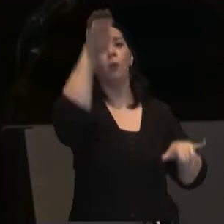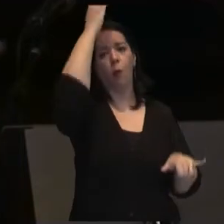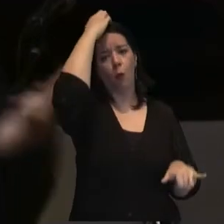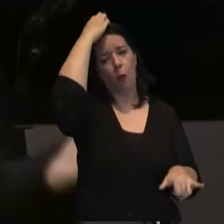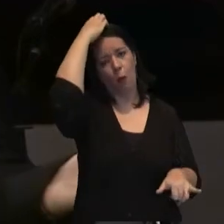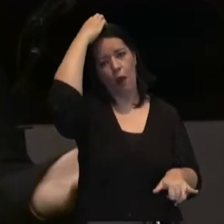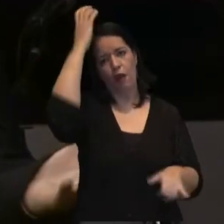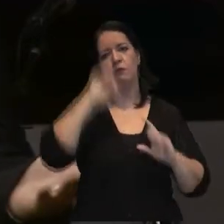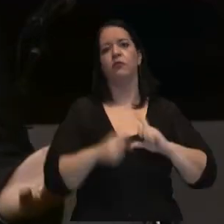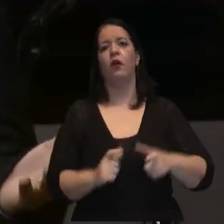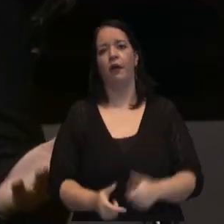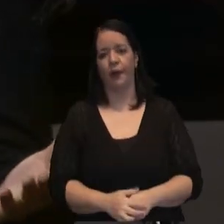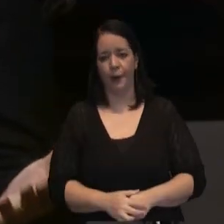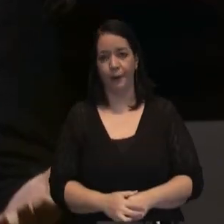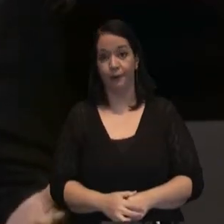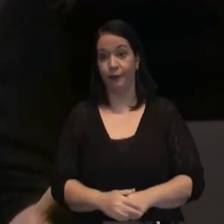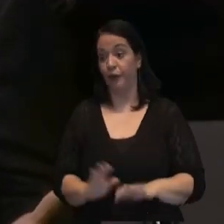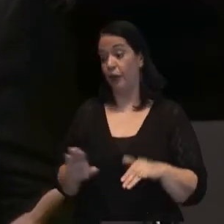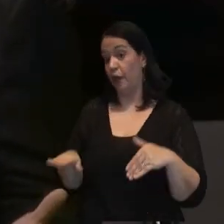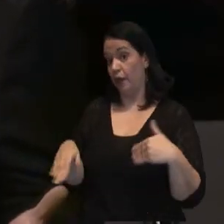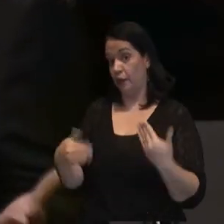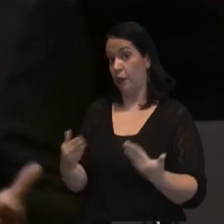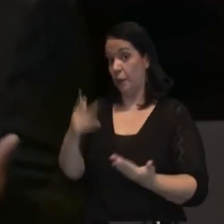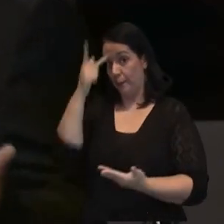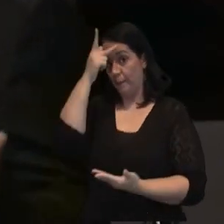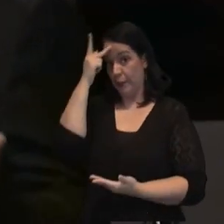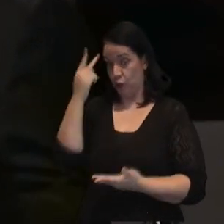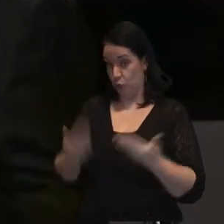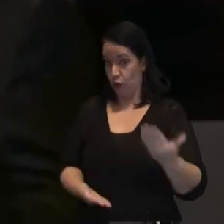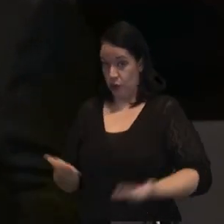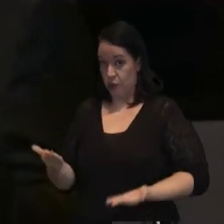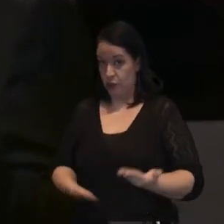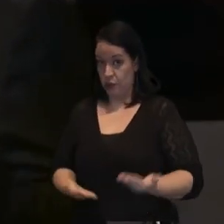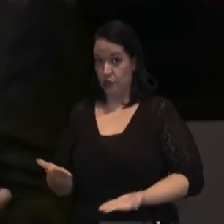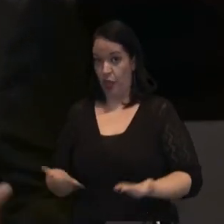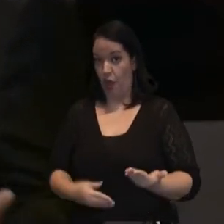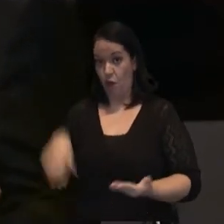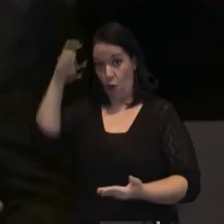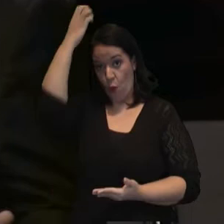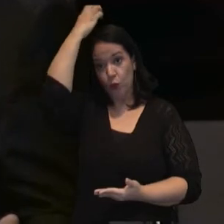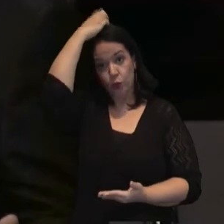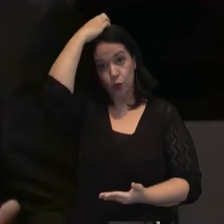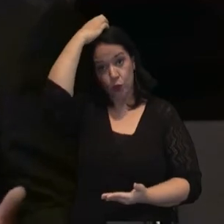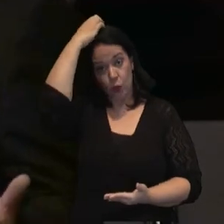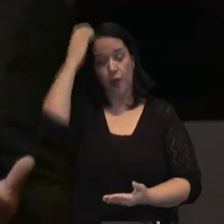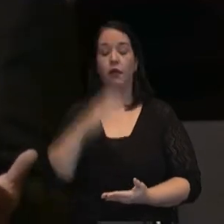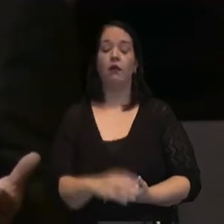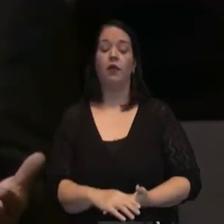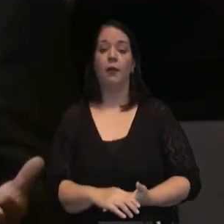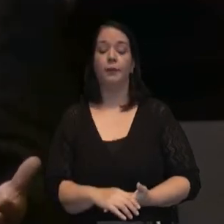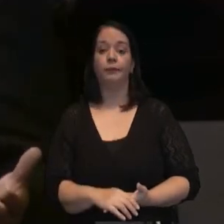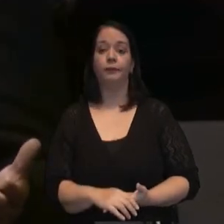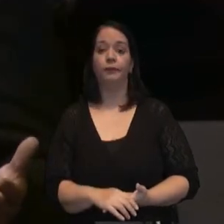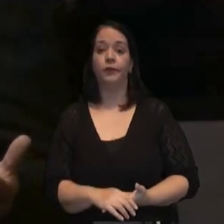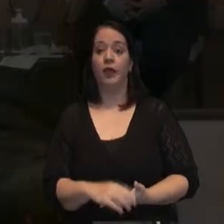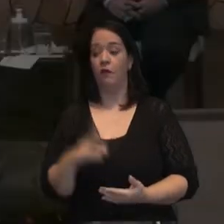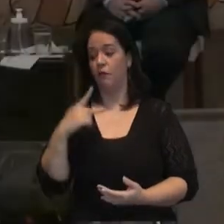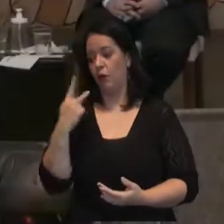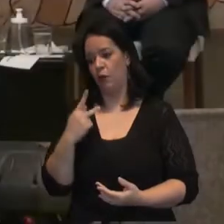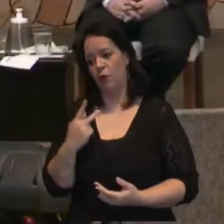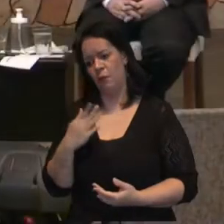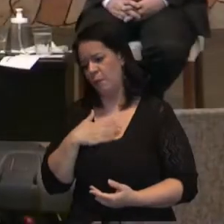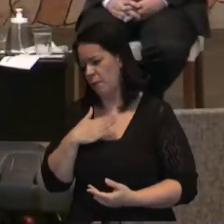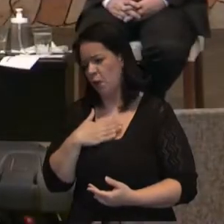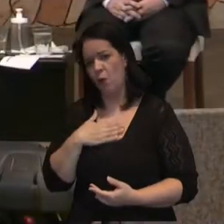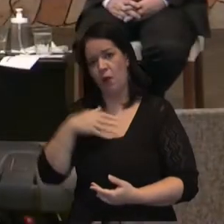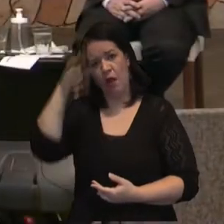E alguém, então, levantando-se, diz o verso 12, que um dos servos do rei Ben-Hadad disse assim: meu rei, não há